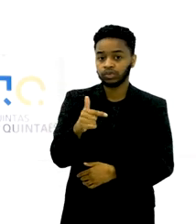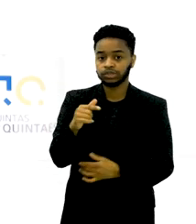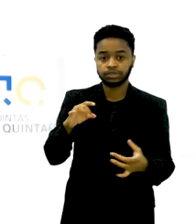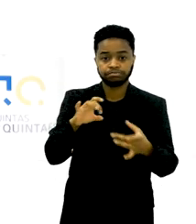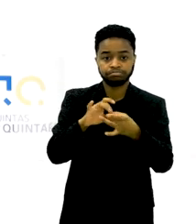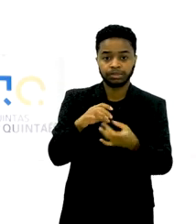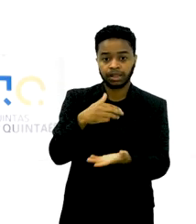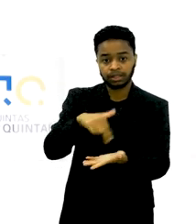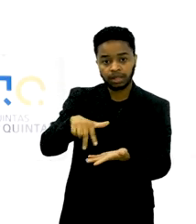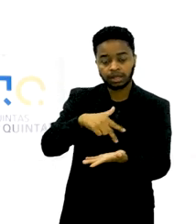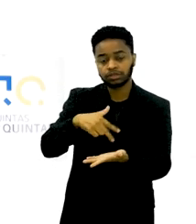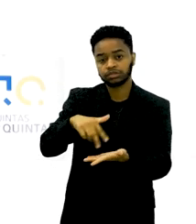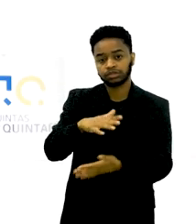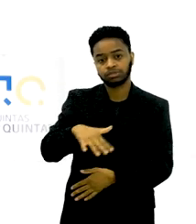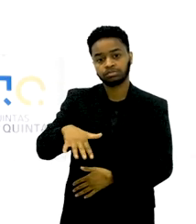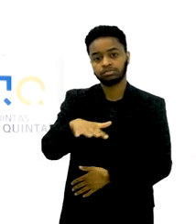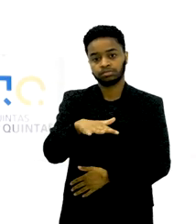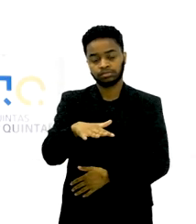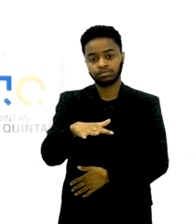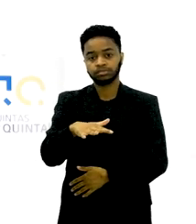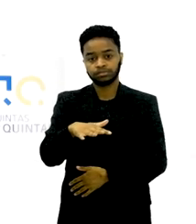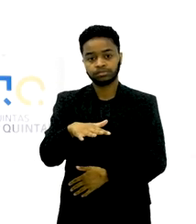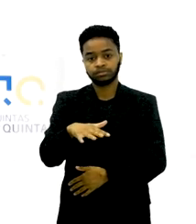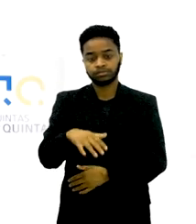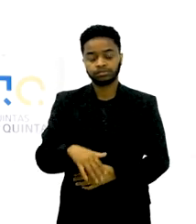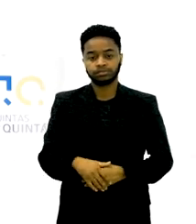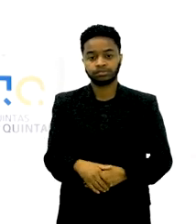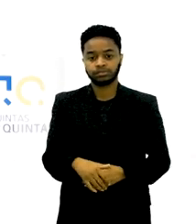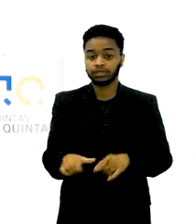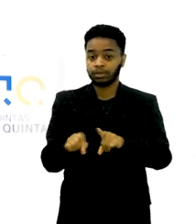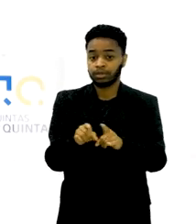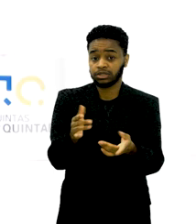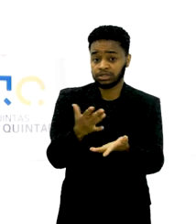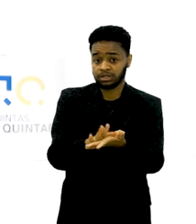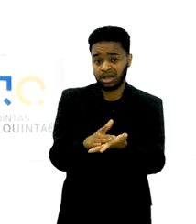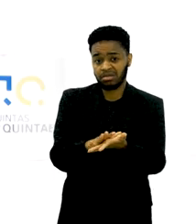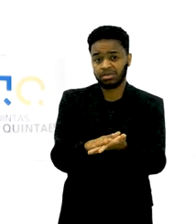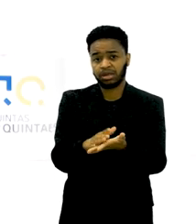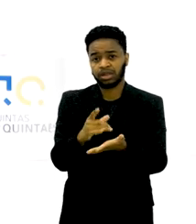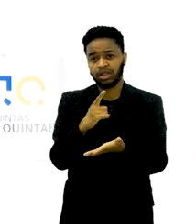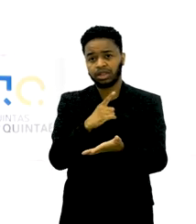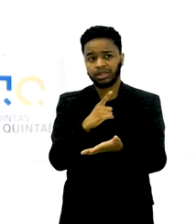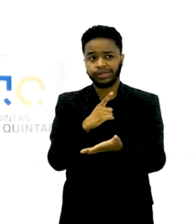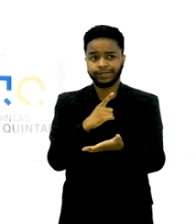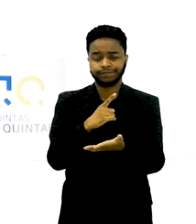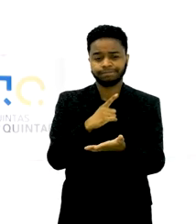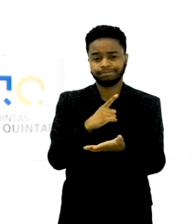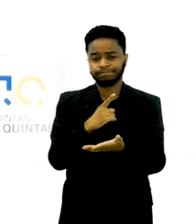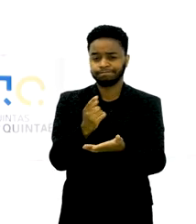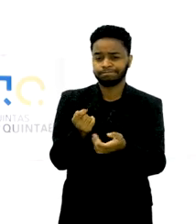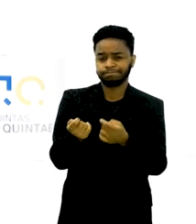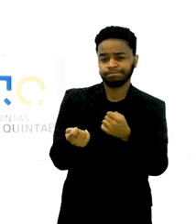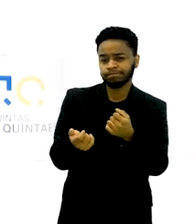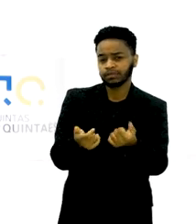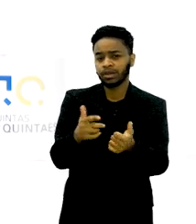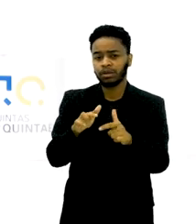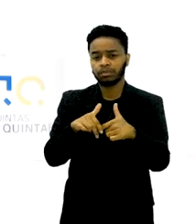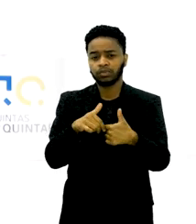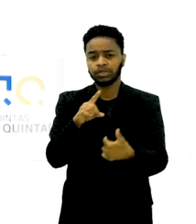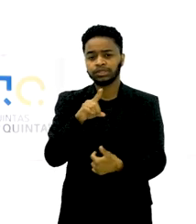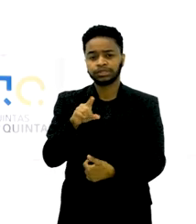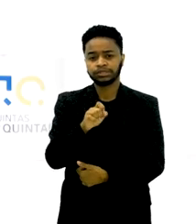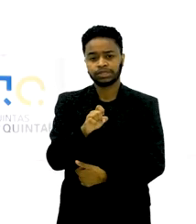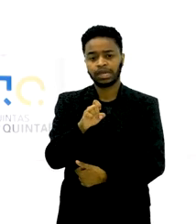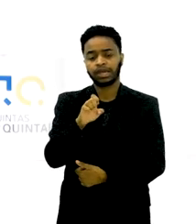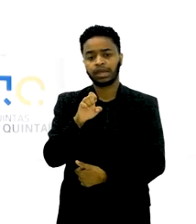ligado à dança em geral eh eh ao samba você tinha a alguma coisa por causa do